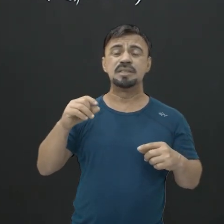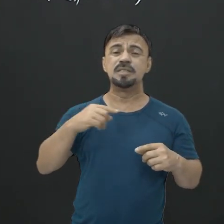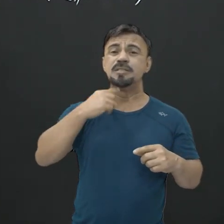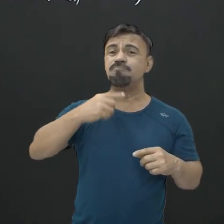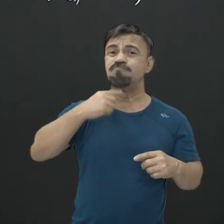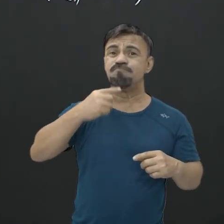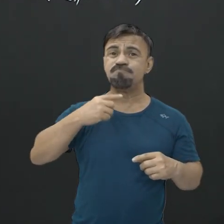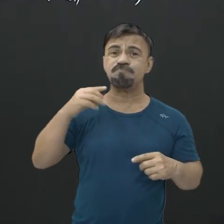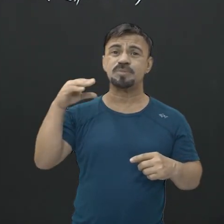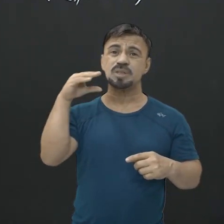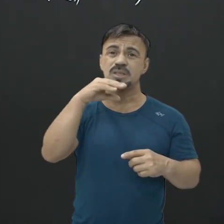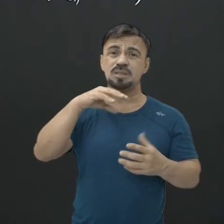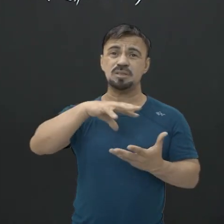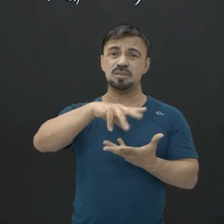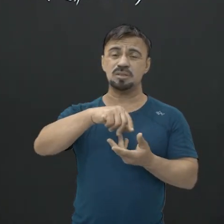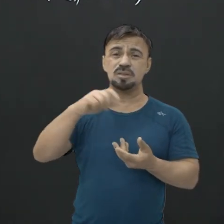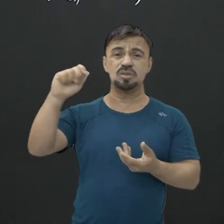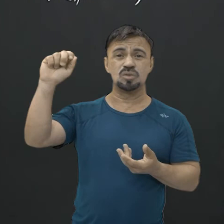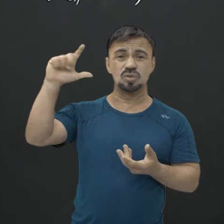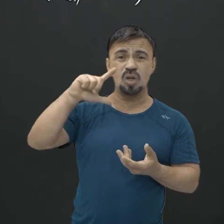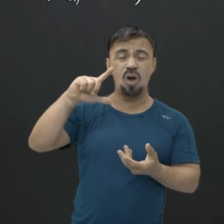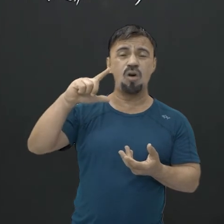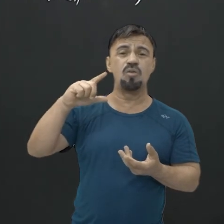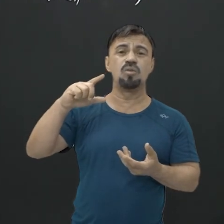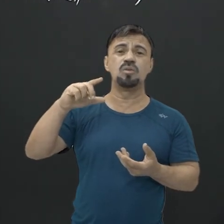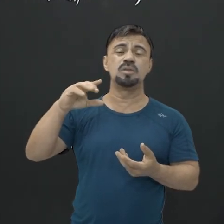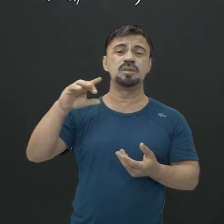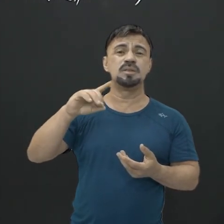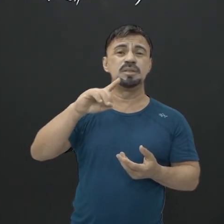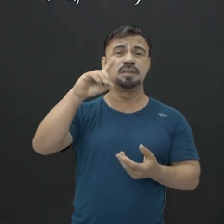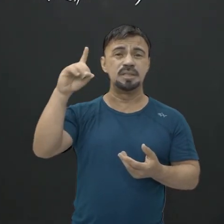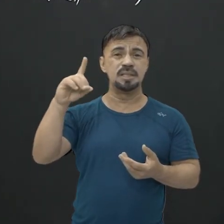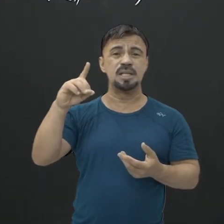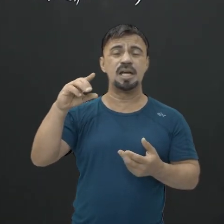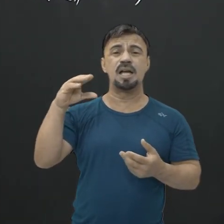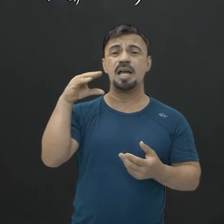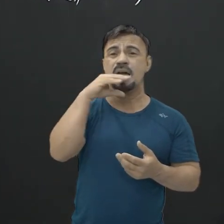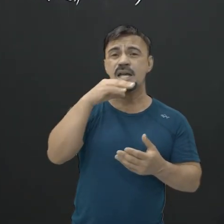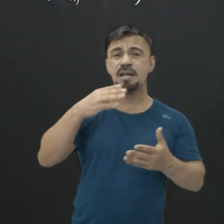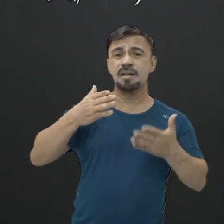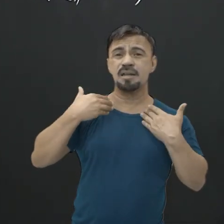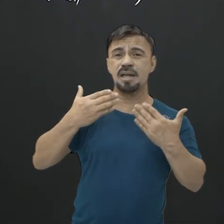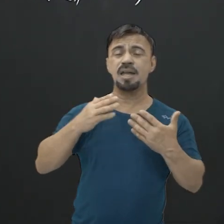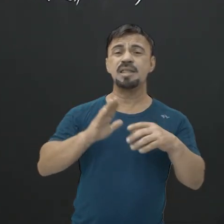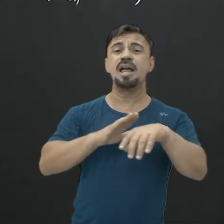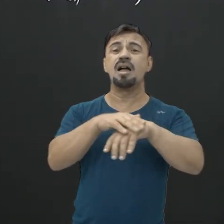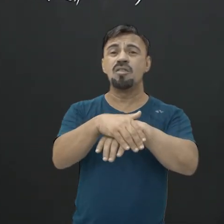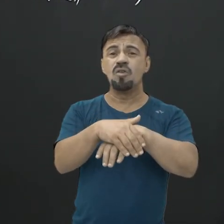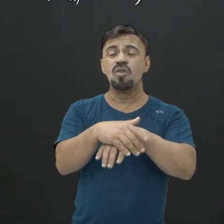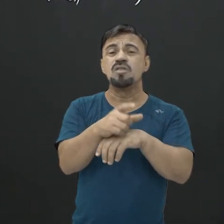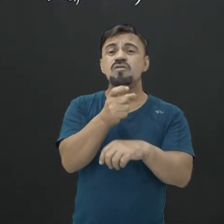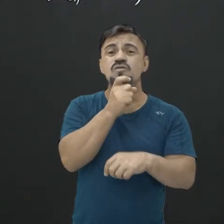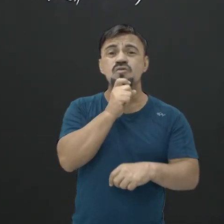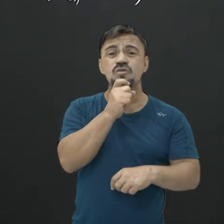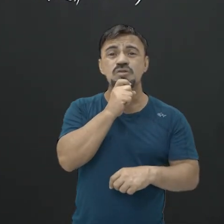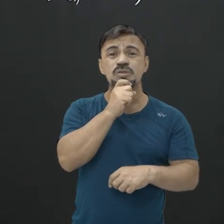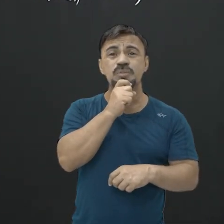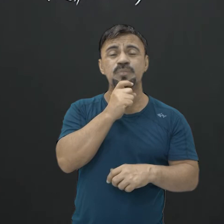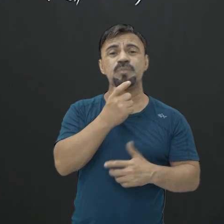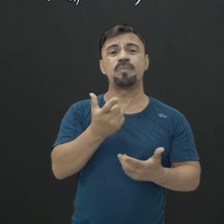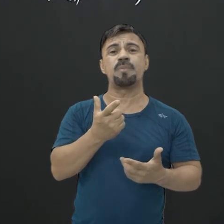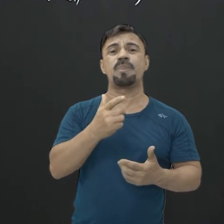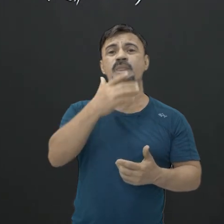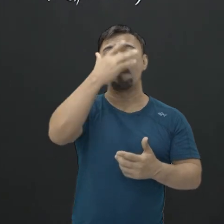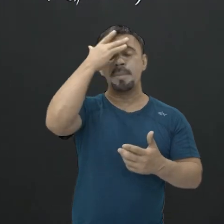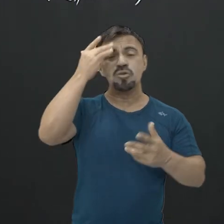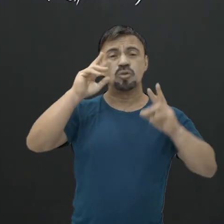isso. Enquanto a gente estivesse sob a influência do sol, tá de dia, ia ficar muito quente. E quando tivesse de noite, ia ficar muito frio. Seres